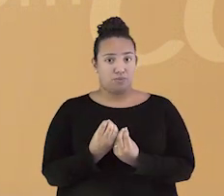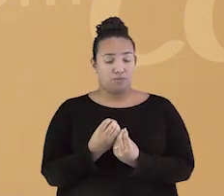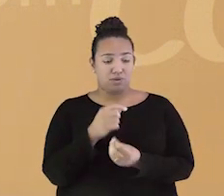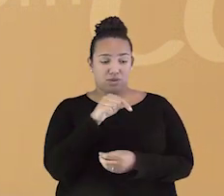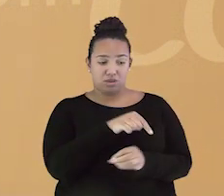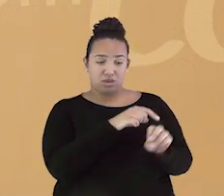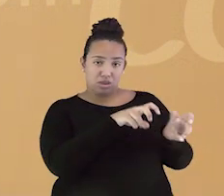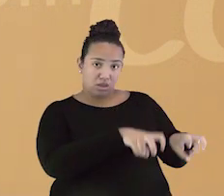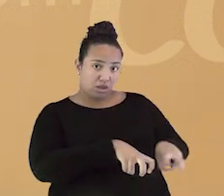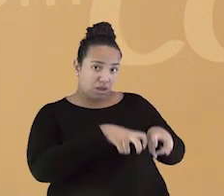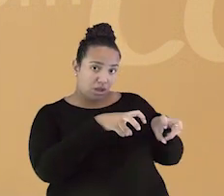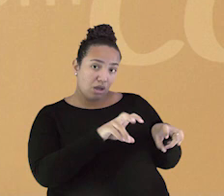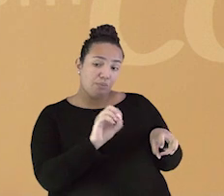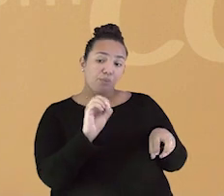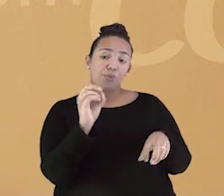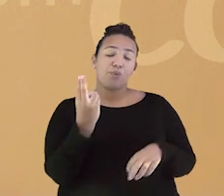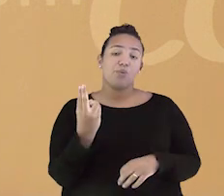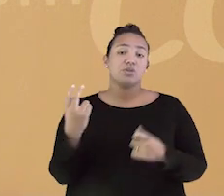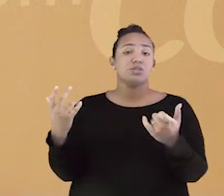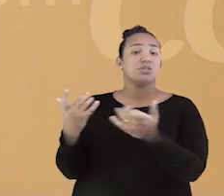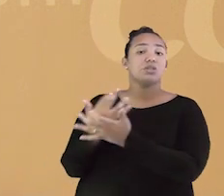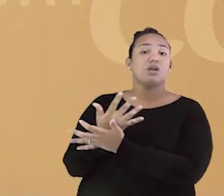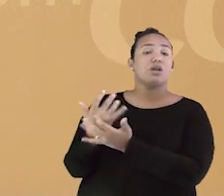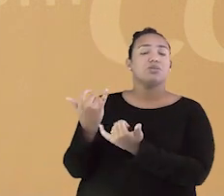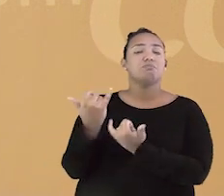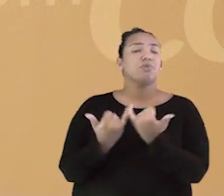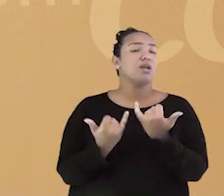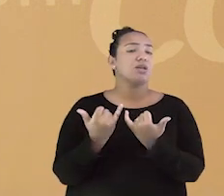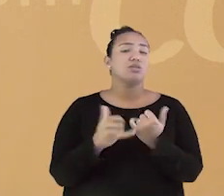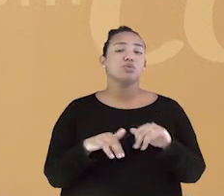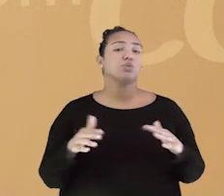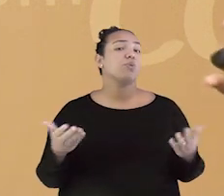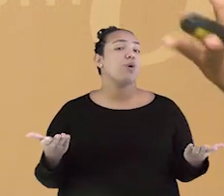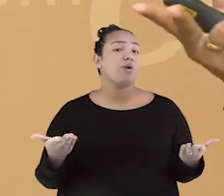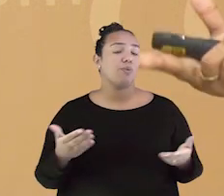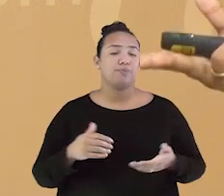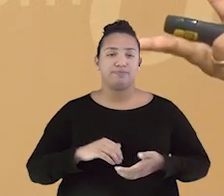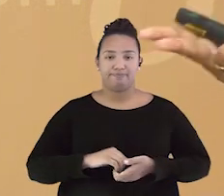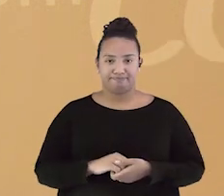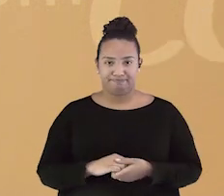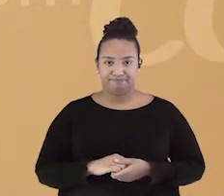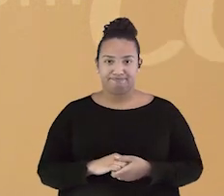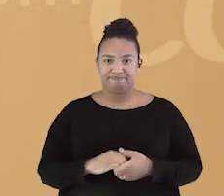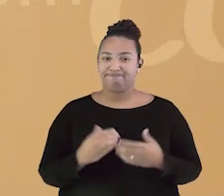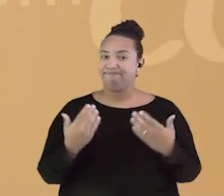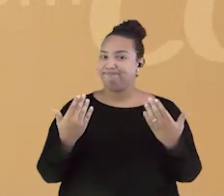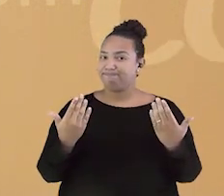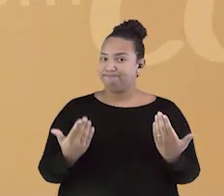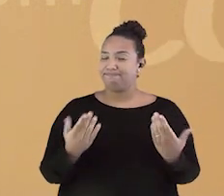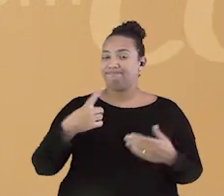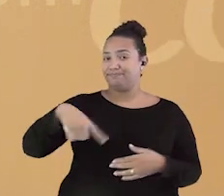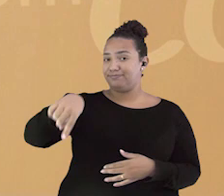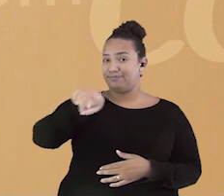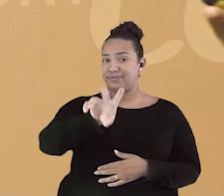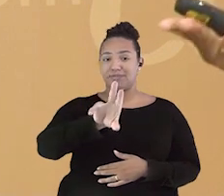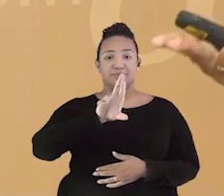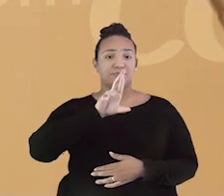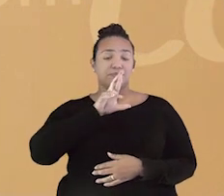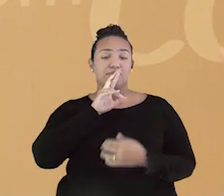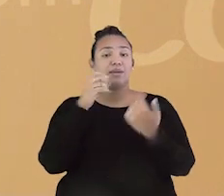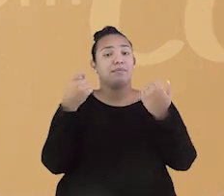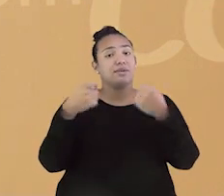do campo ou com a da cidade? Para responder a essa pergunta, você precisa observar